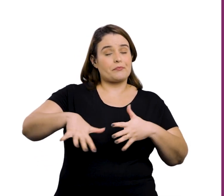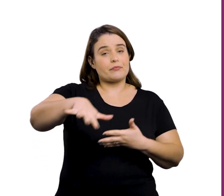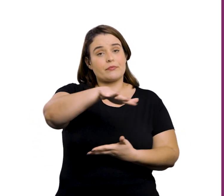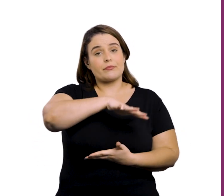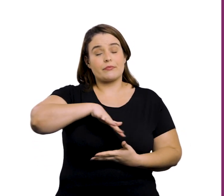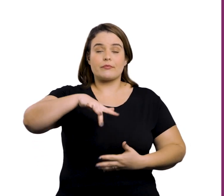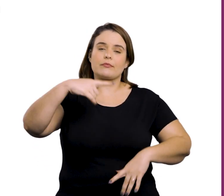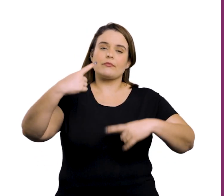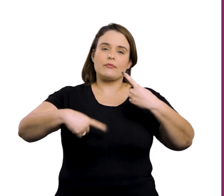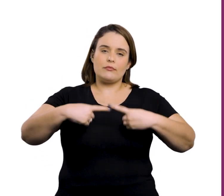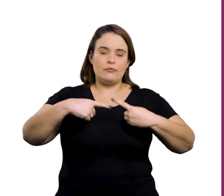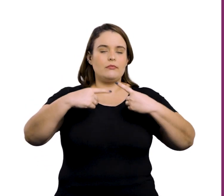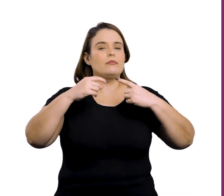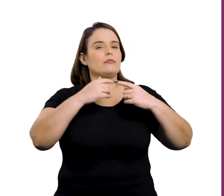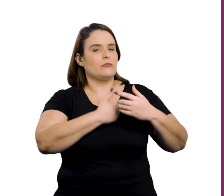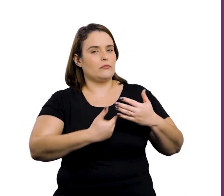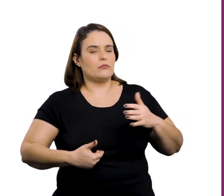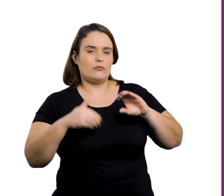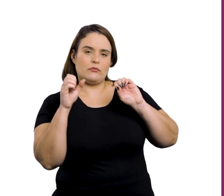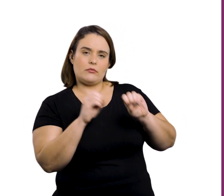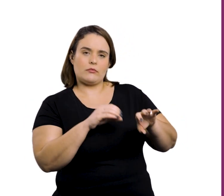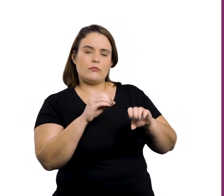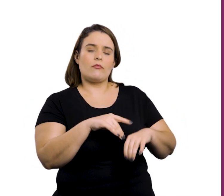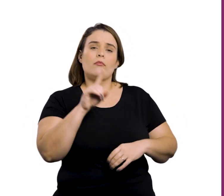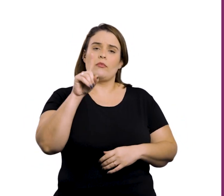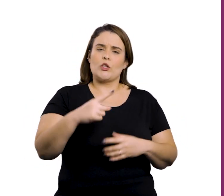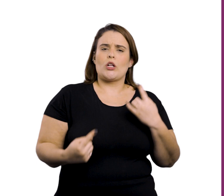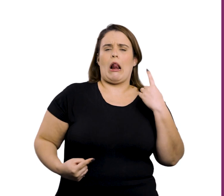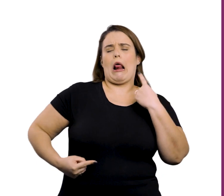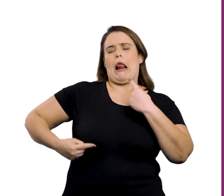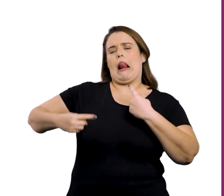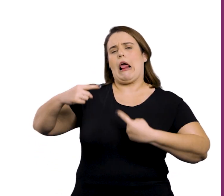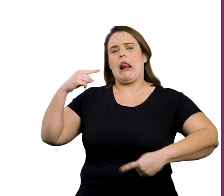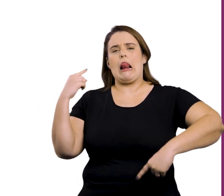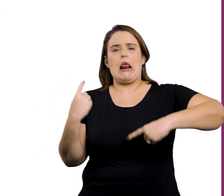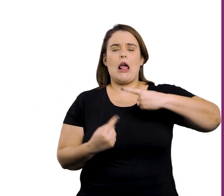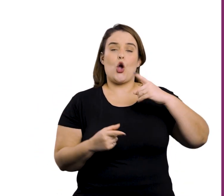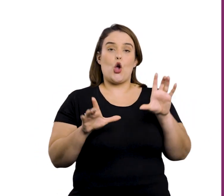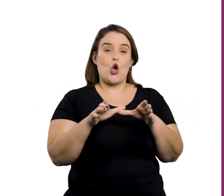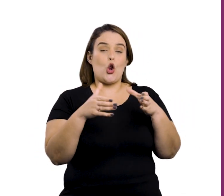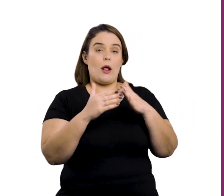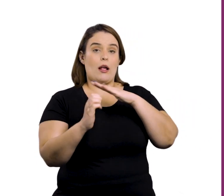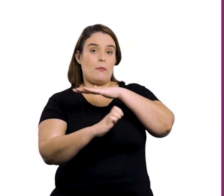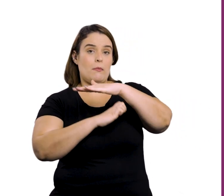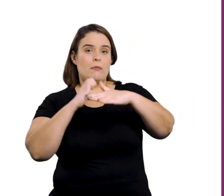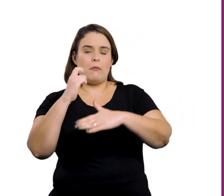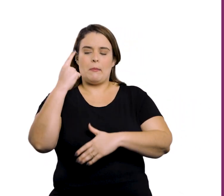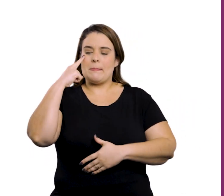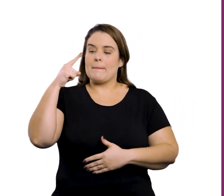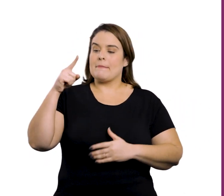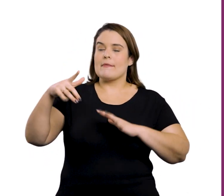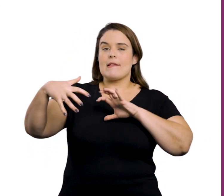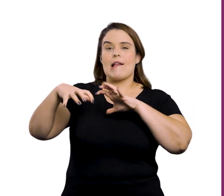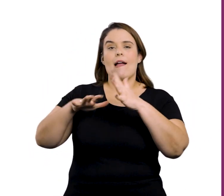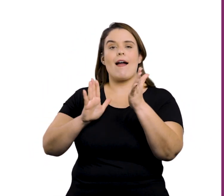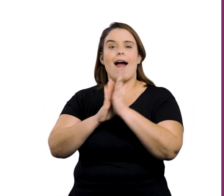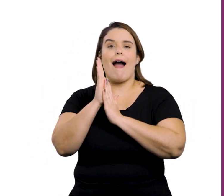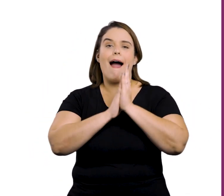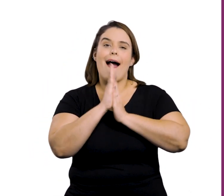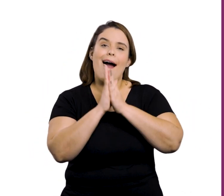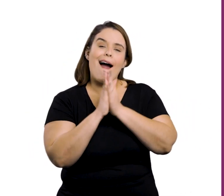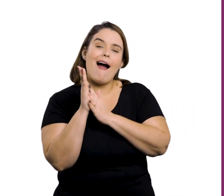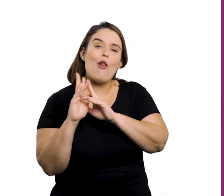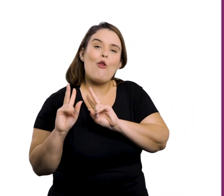suas políticas públicas tornou-se um campo de disputa e ocupação de grupos empresariais que enxergam na área uma